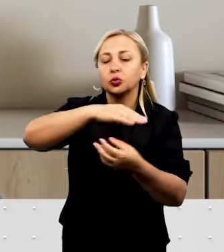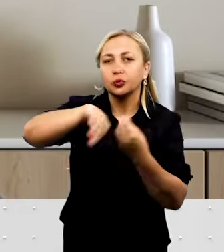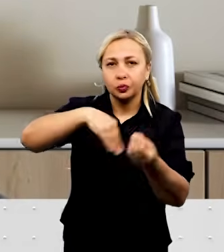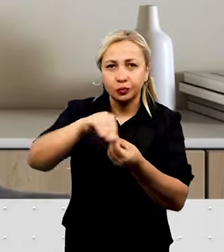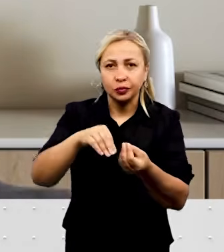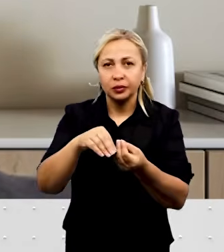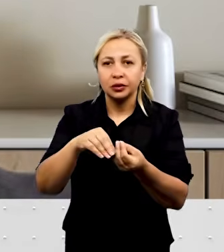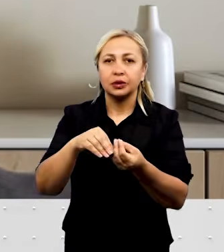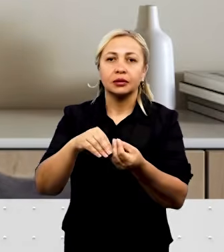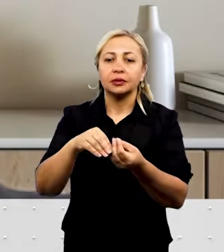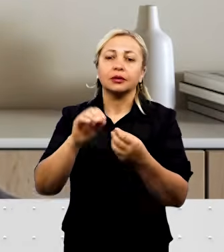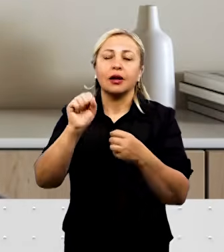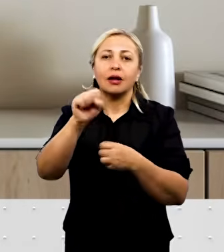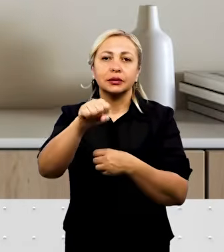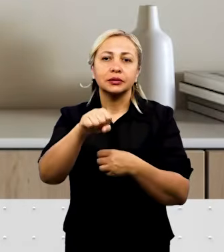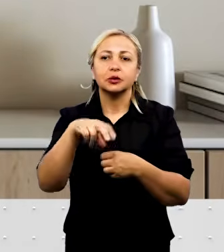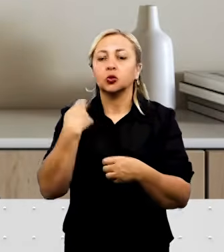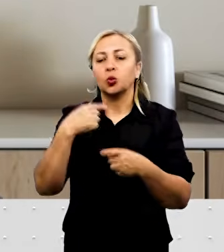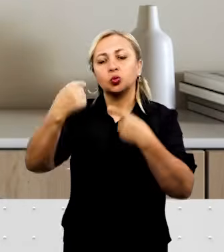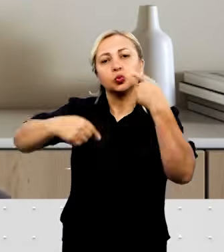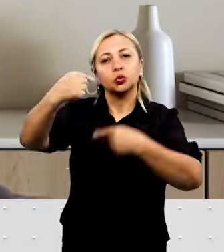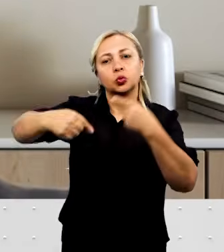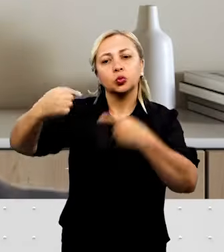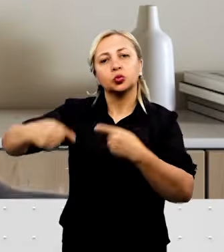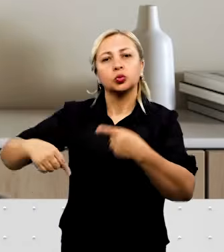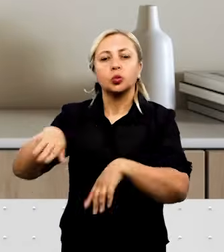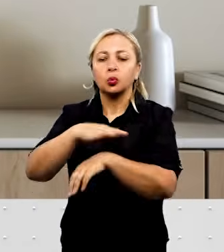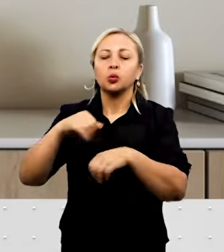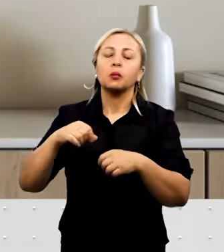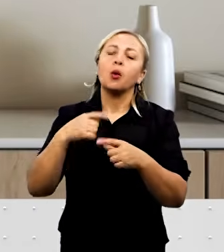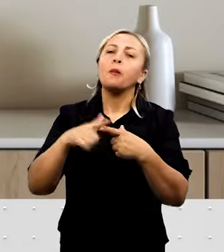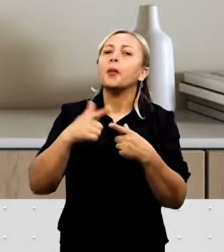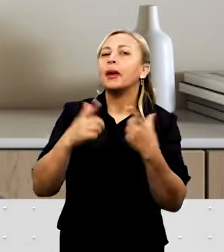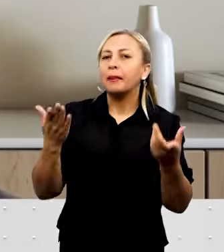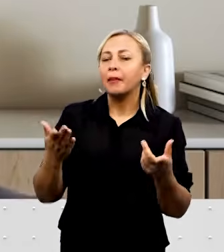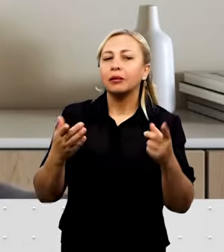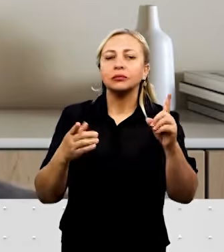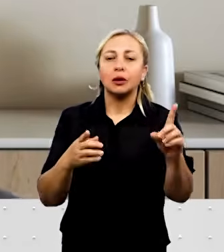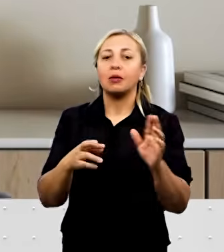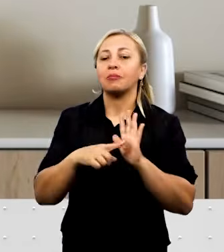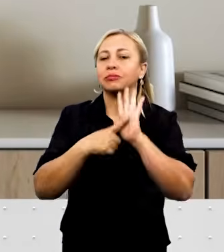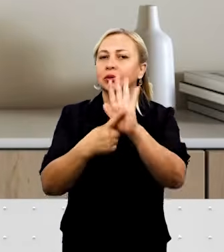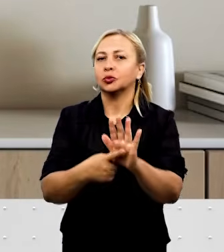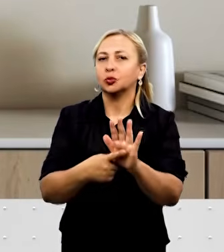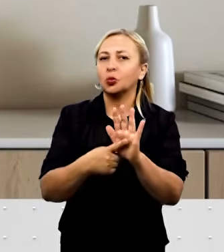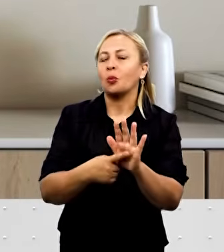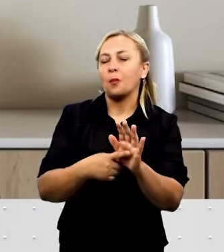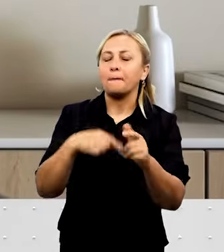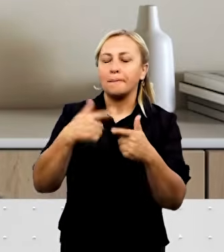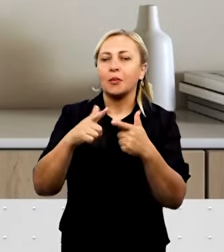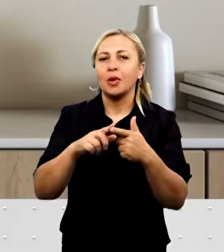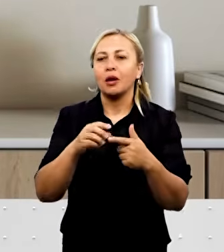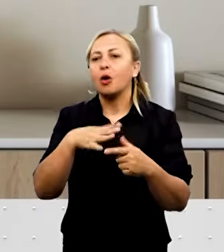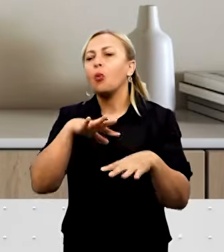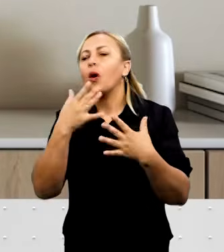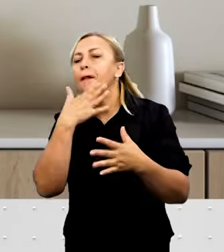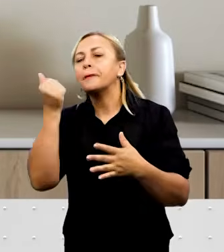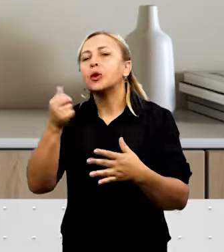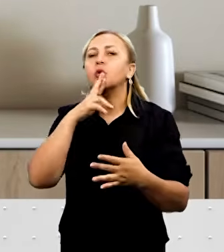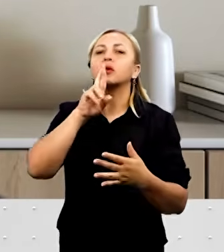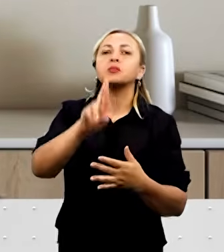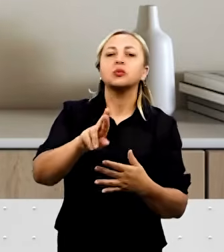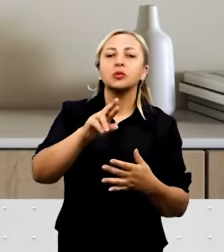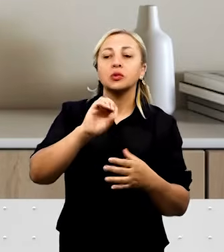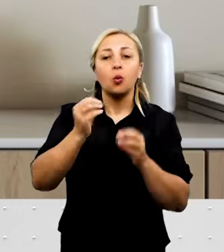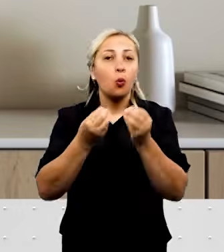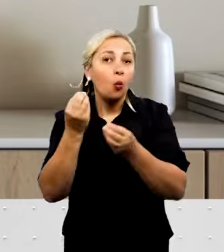seriam as pessoas envolvidas. Nesse caso, a gente discutiu sobre o problema. Foi apresentado o problema e qual era a